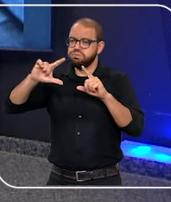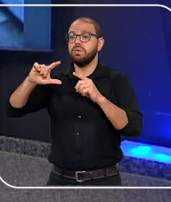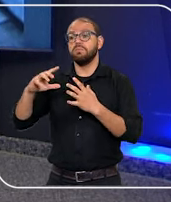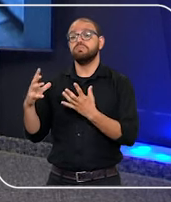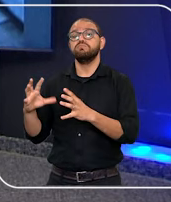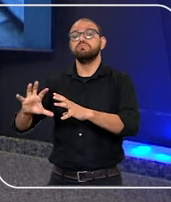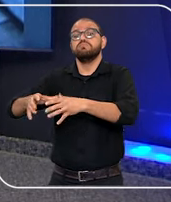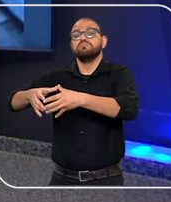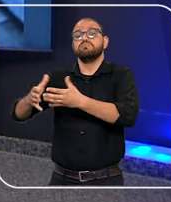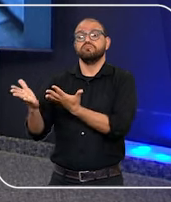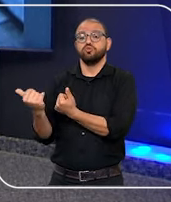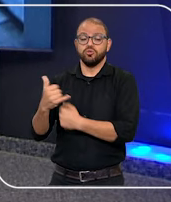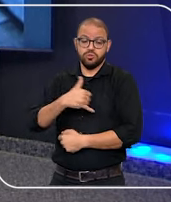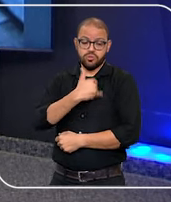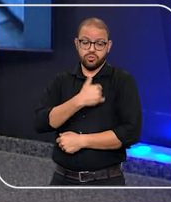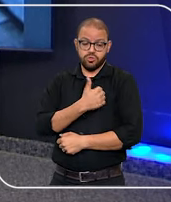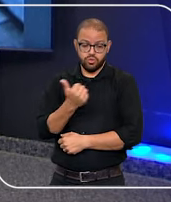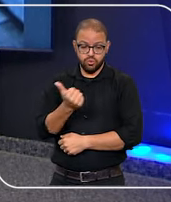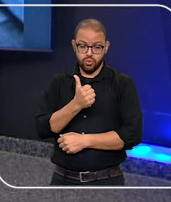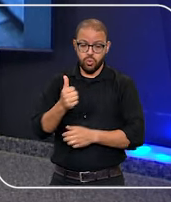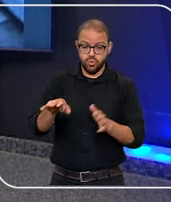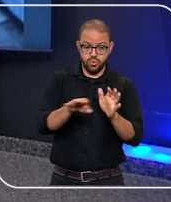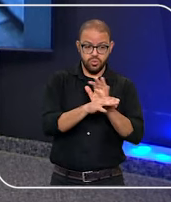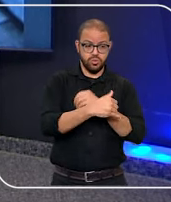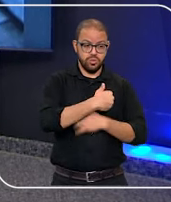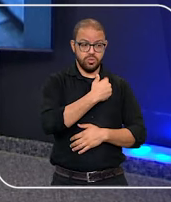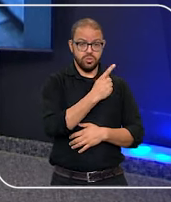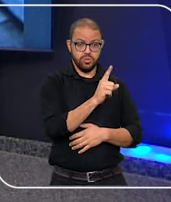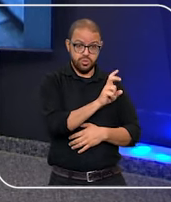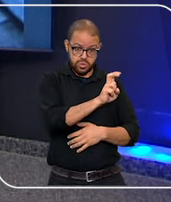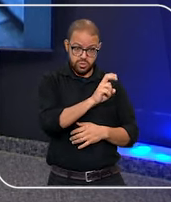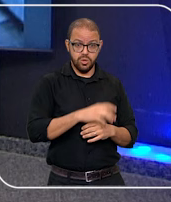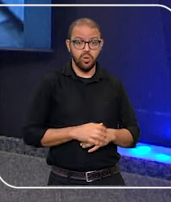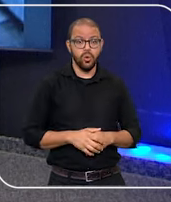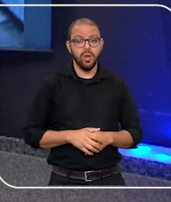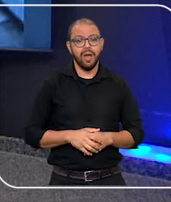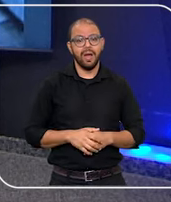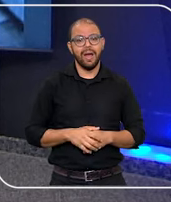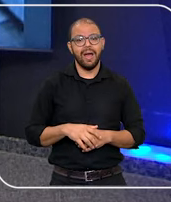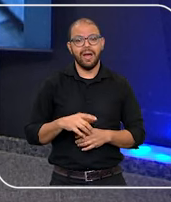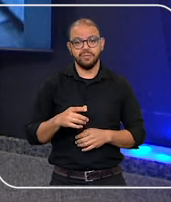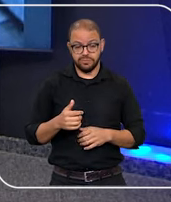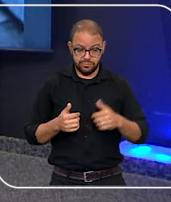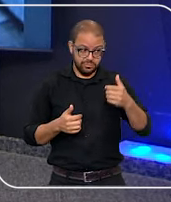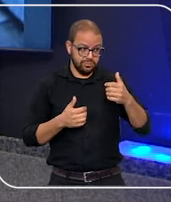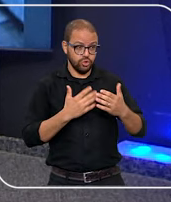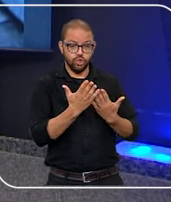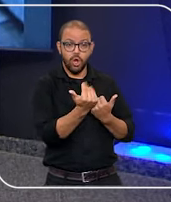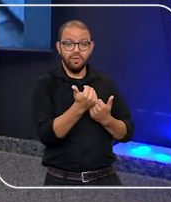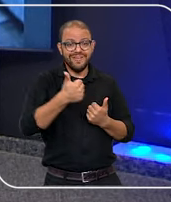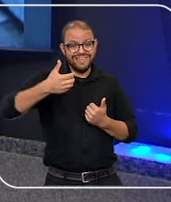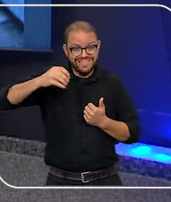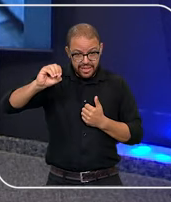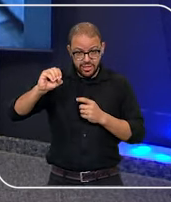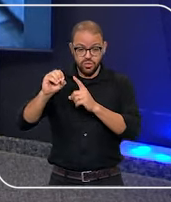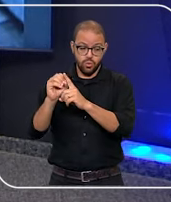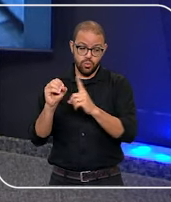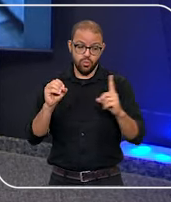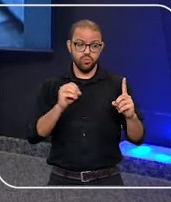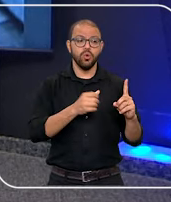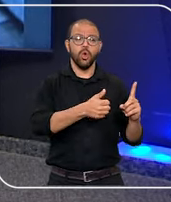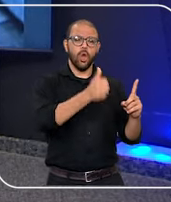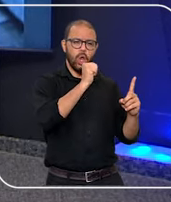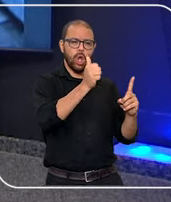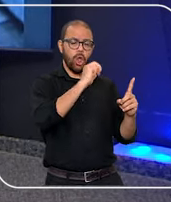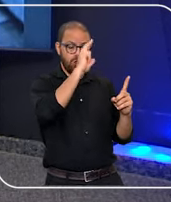aumentando entre jovens de 11 a 15 anos. Praticamente um em cada 10 adolescentes já